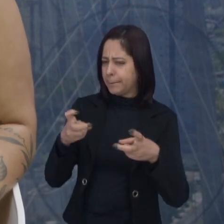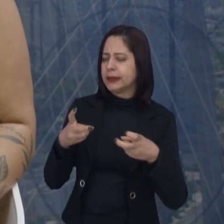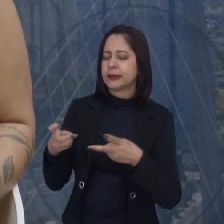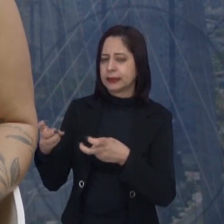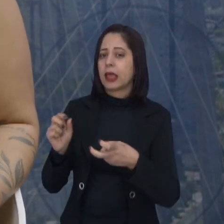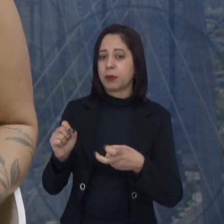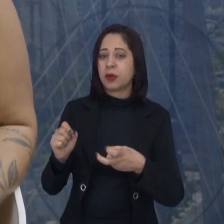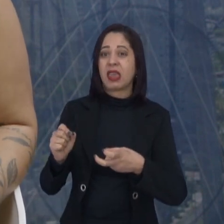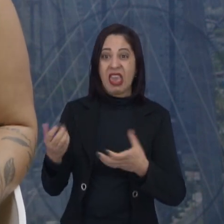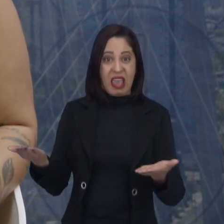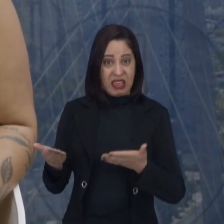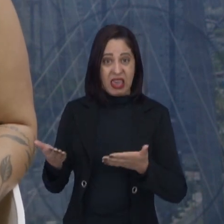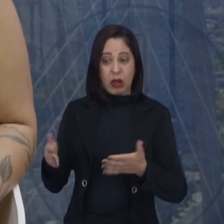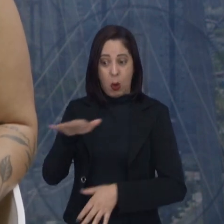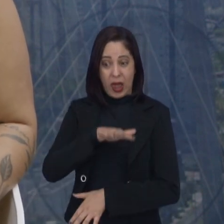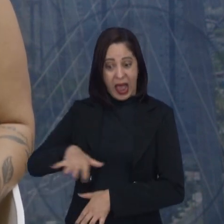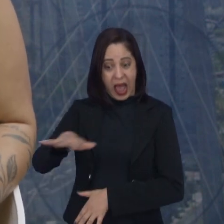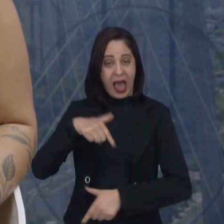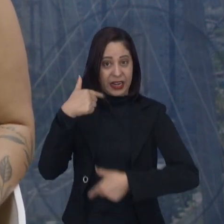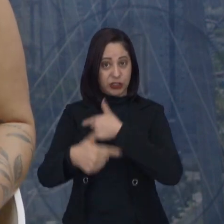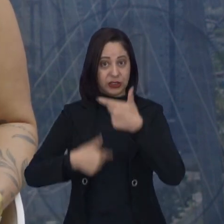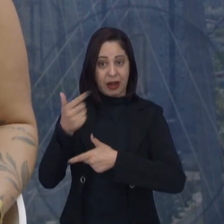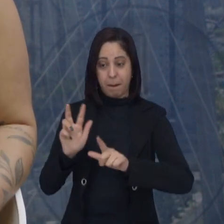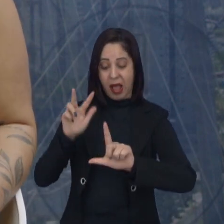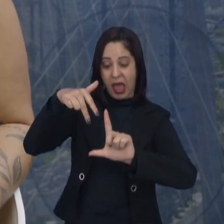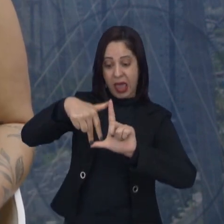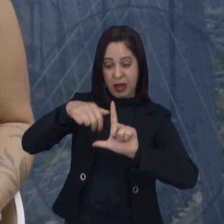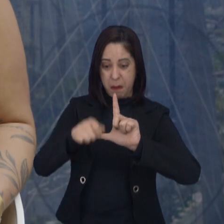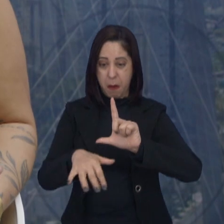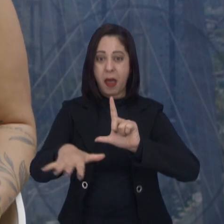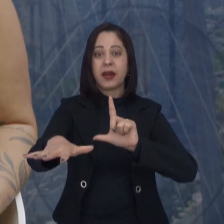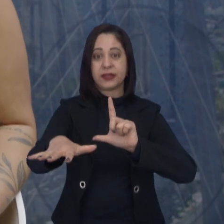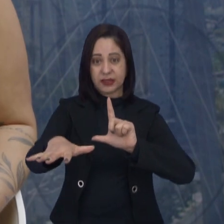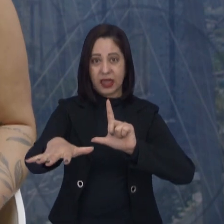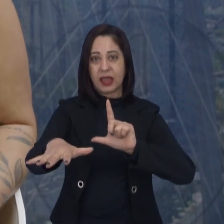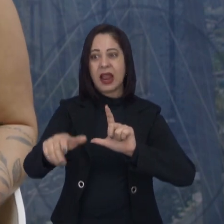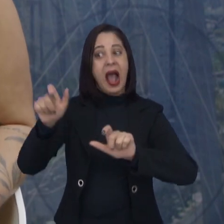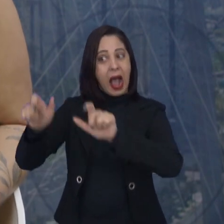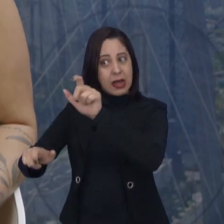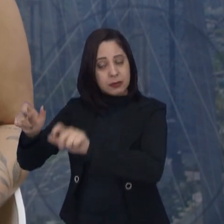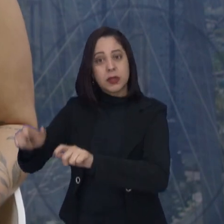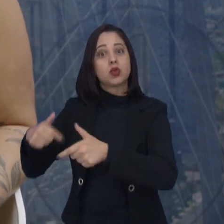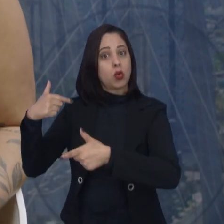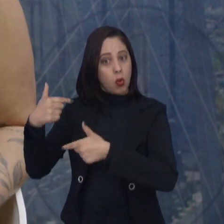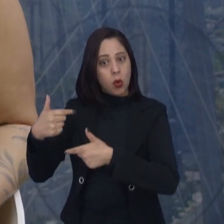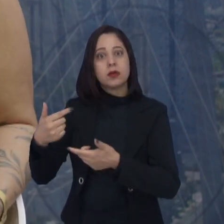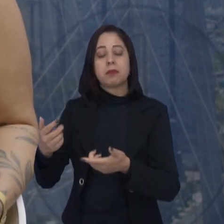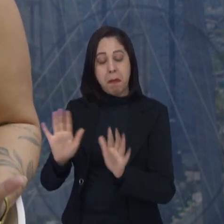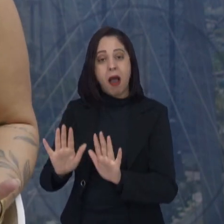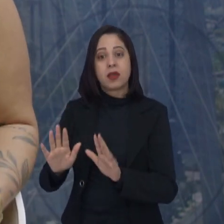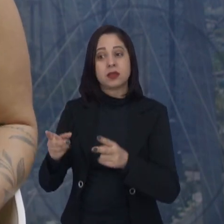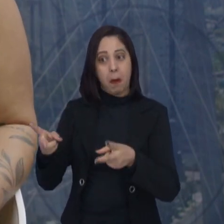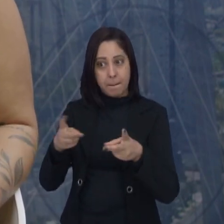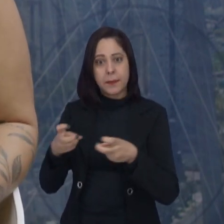que é um mercado que está saturado, que já deu, tem muito influenciador, muita gente trabalhando com produção de conteúdo, mas na verdade a gente que